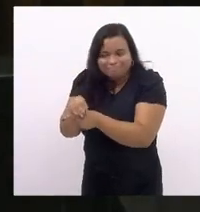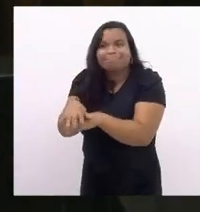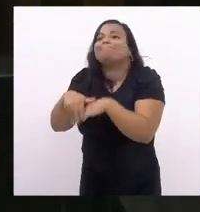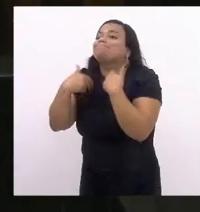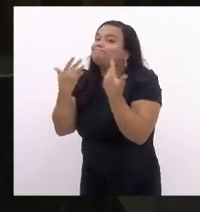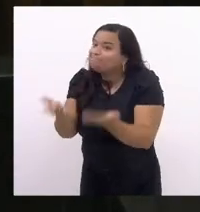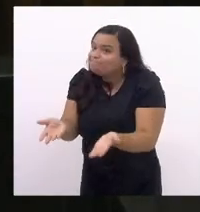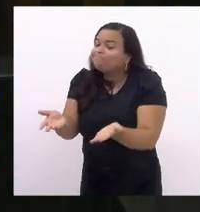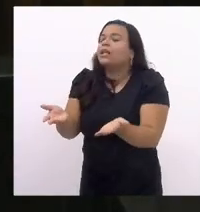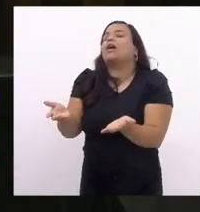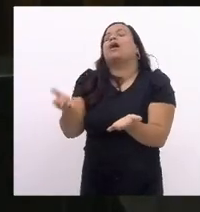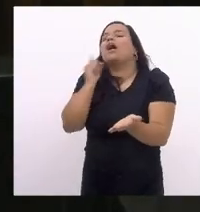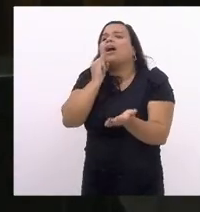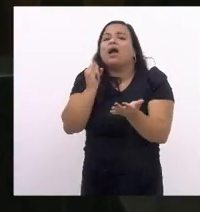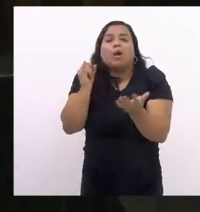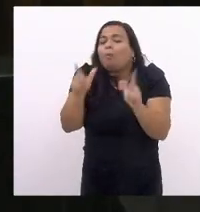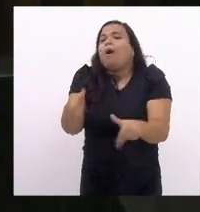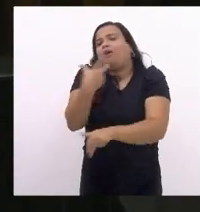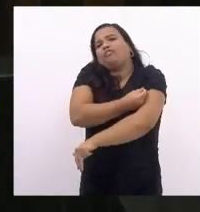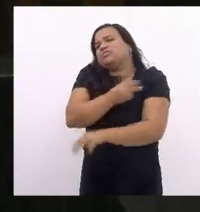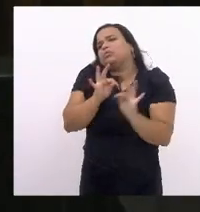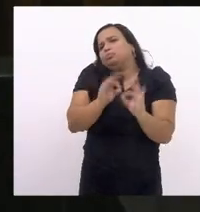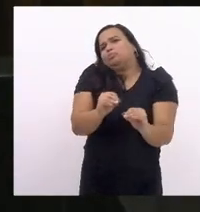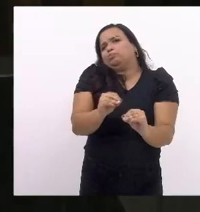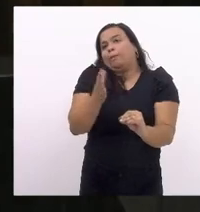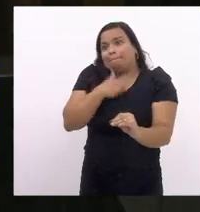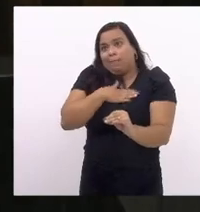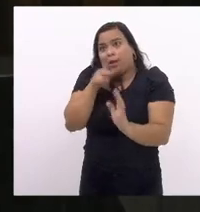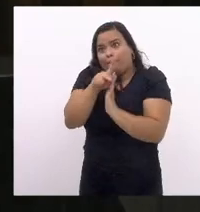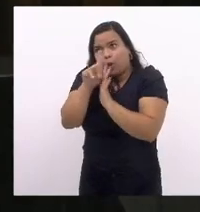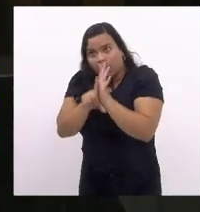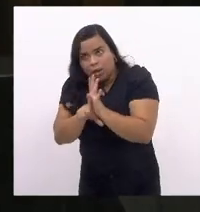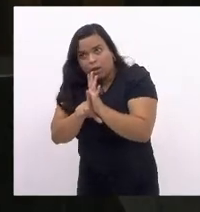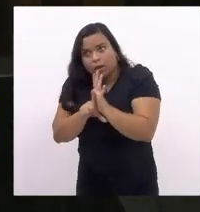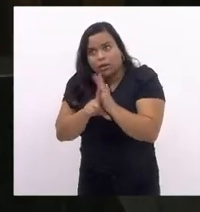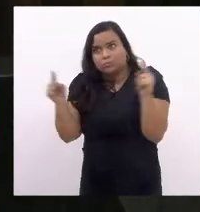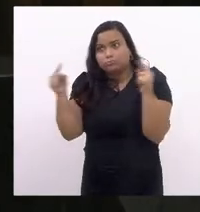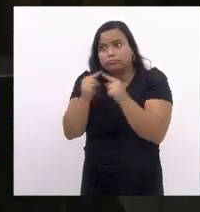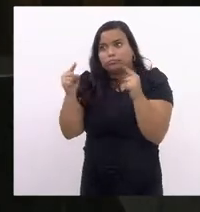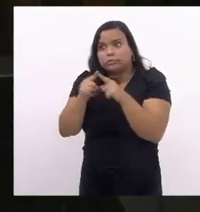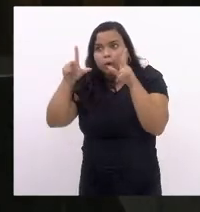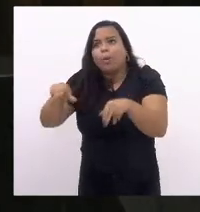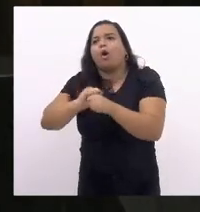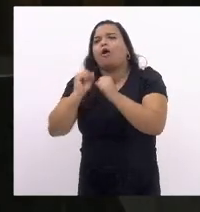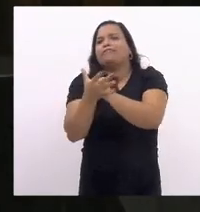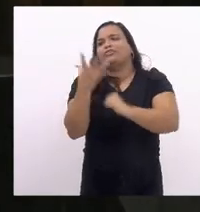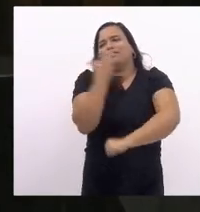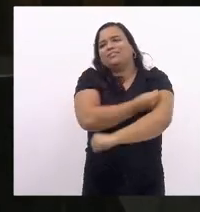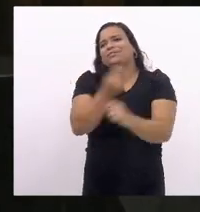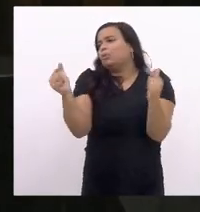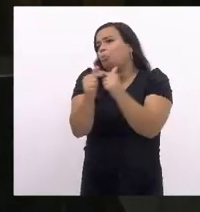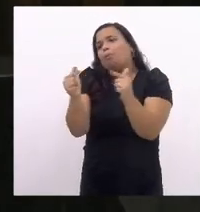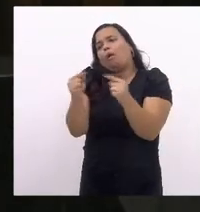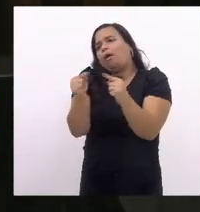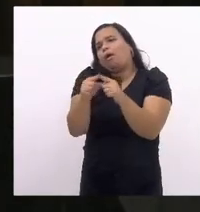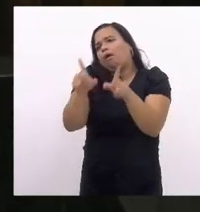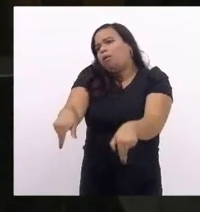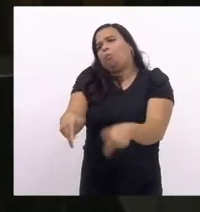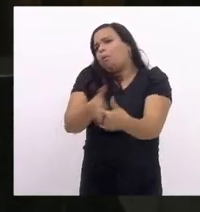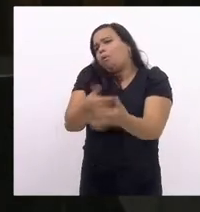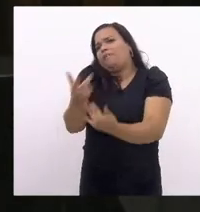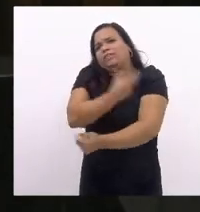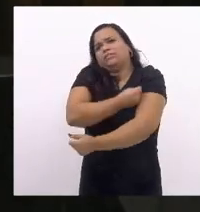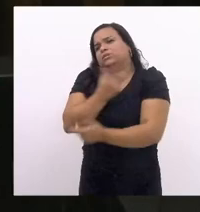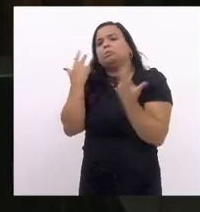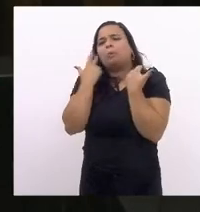o que o meu projeto de lei estabelece é que o mesmo tratamento tem que ser dado para a Covid. As escolas cobrarem a